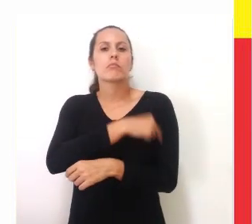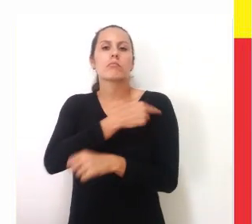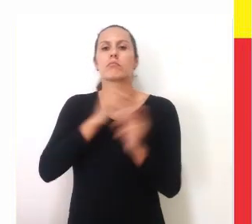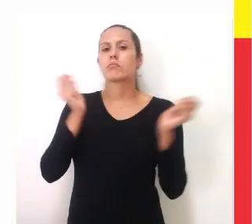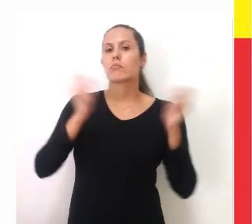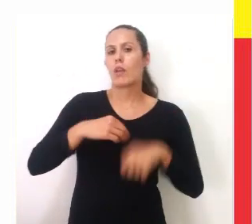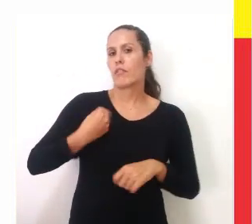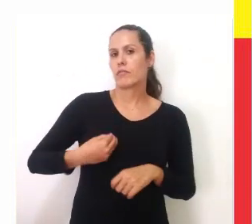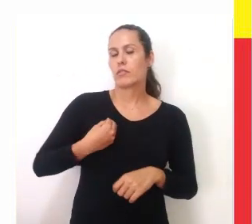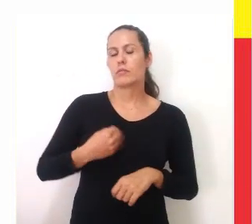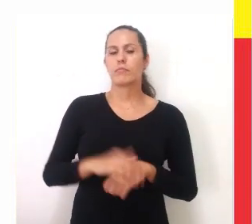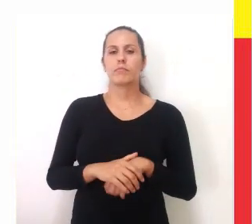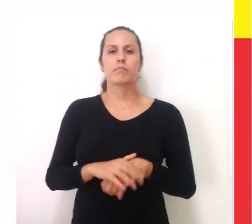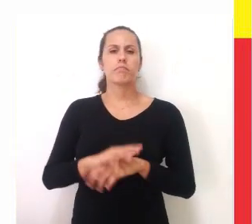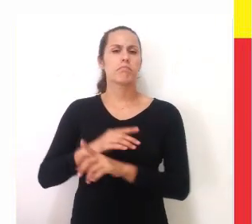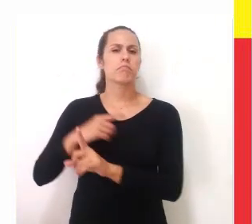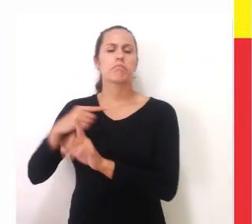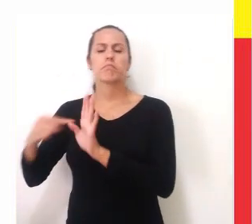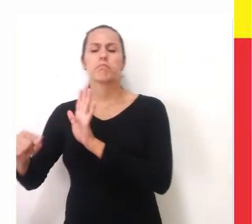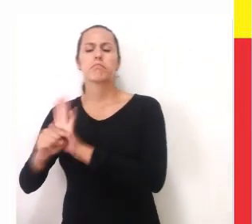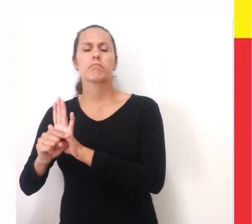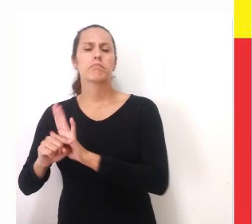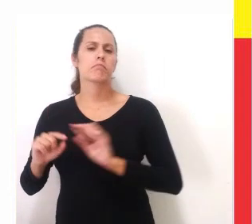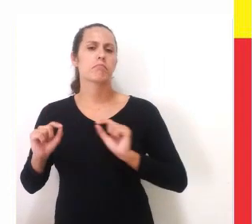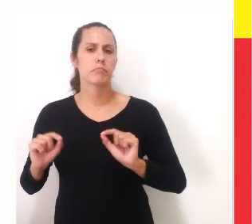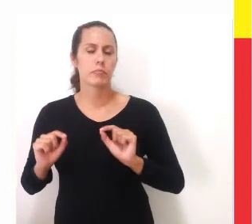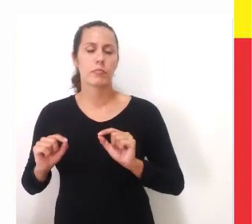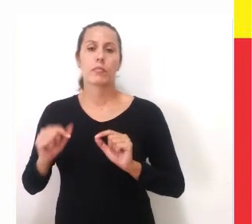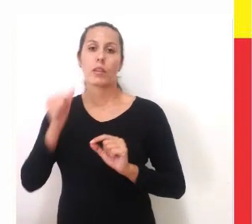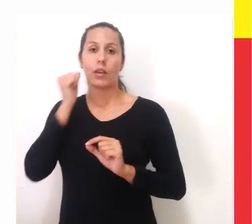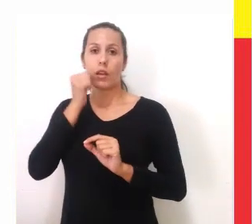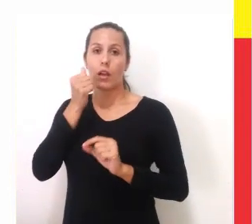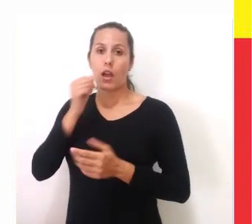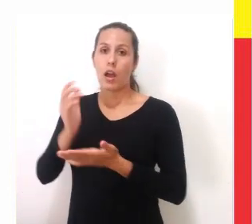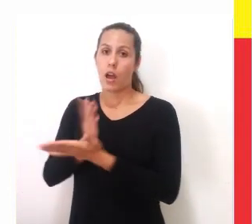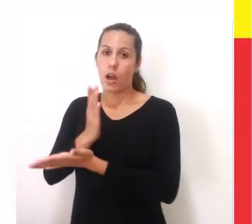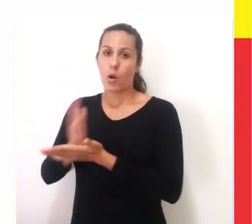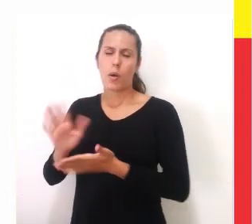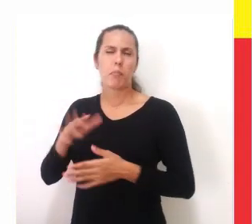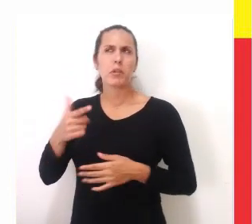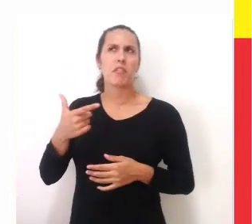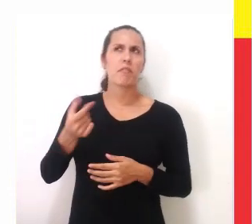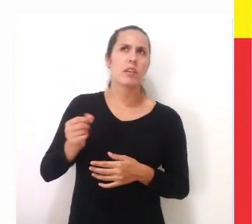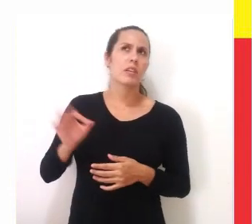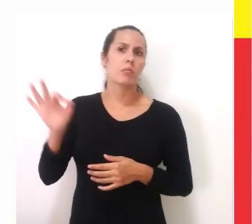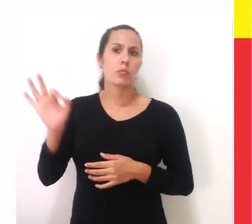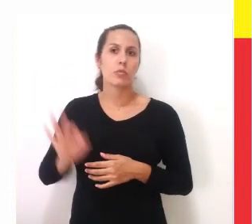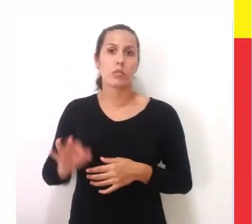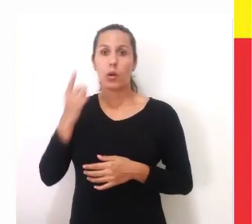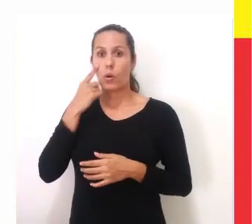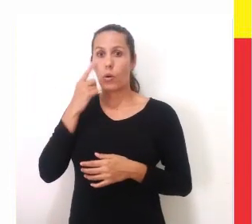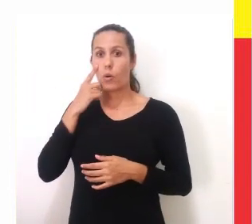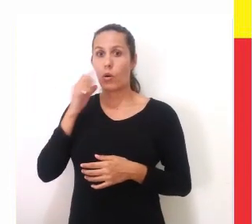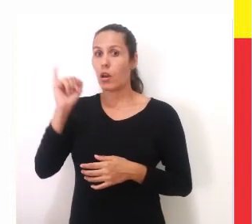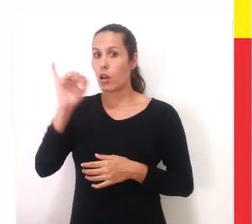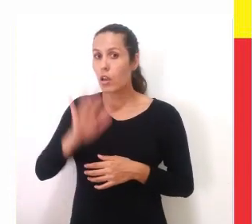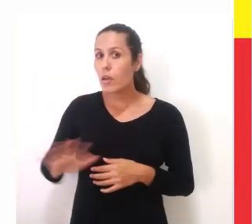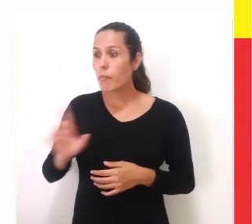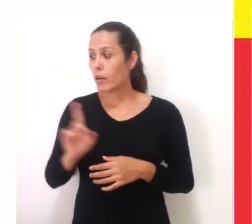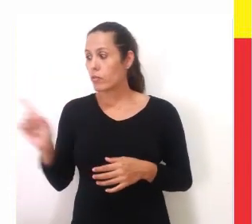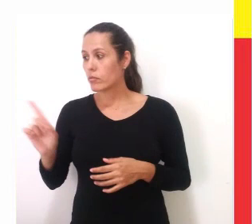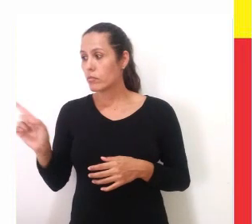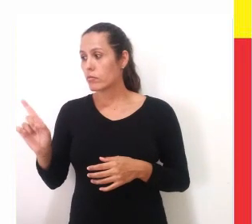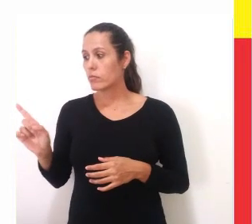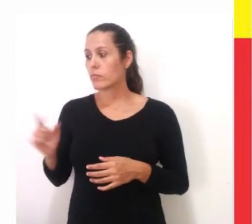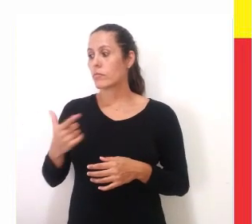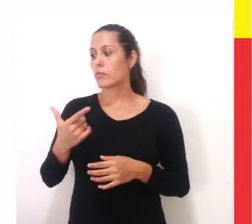vai possuir. Quais são as desvantagens? Algumas mulheres, cerca de 20%,